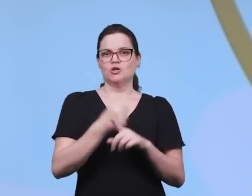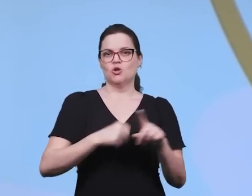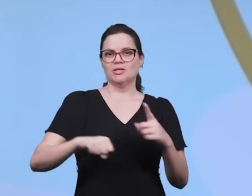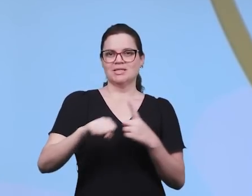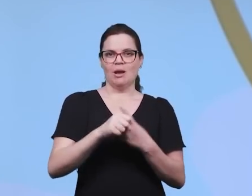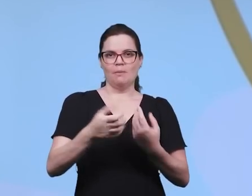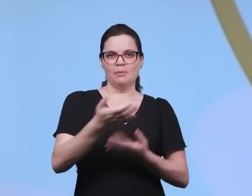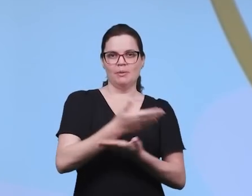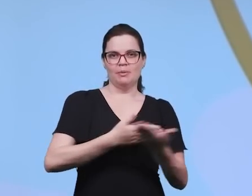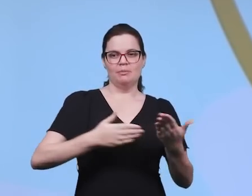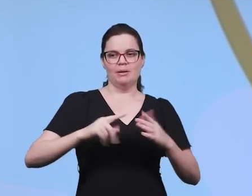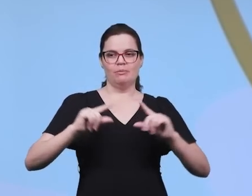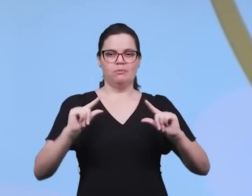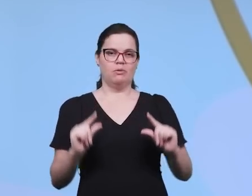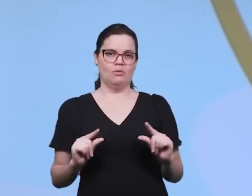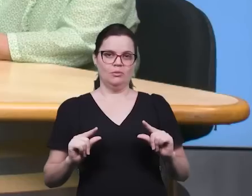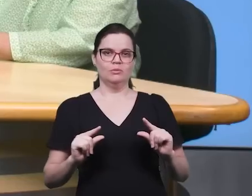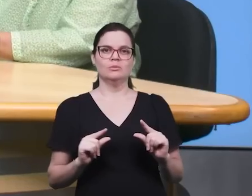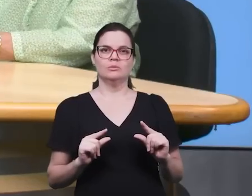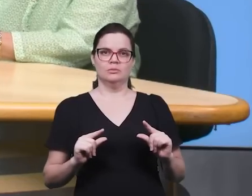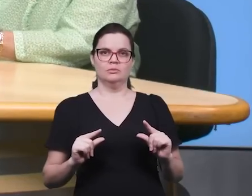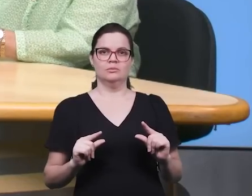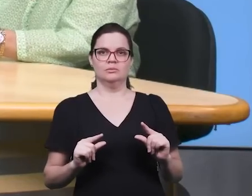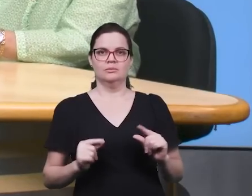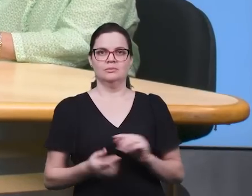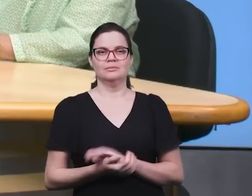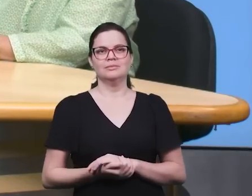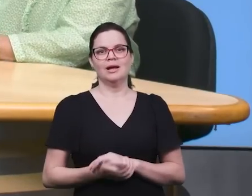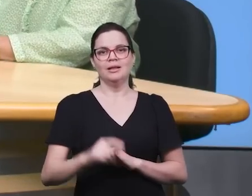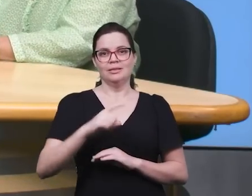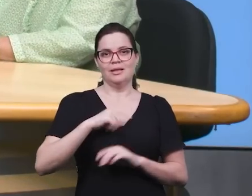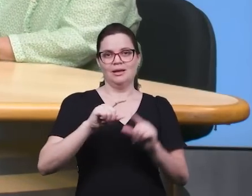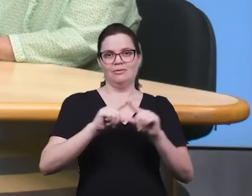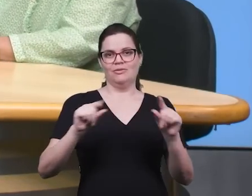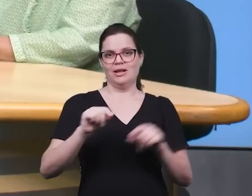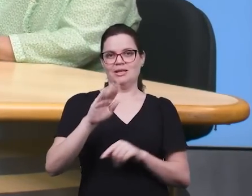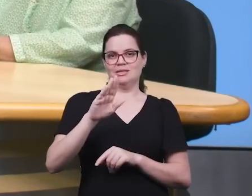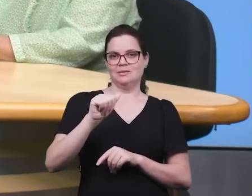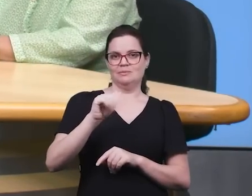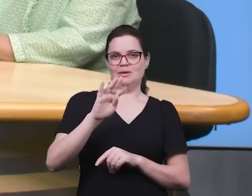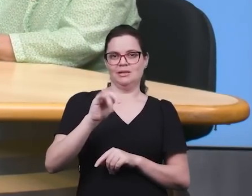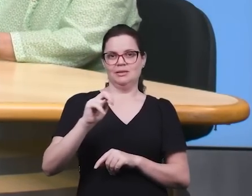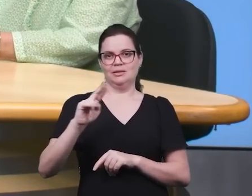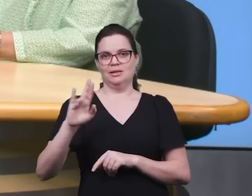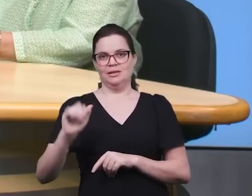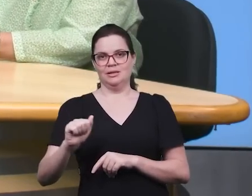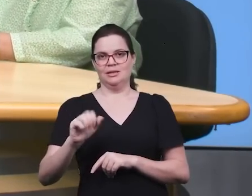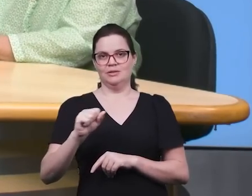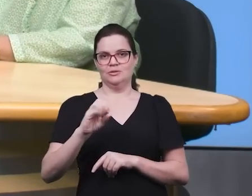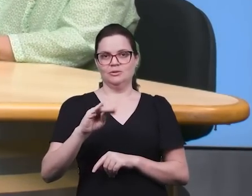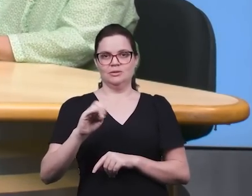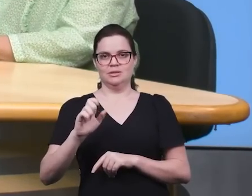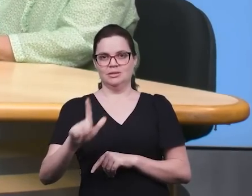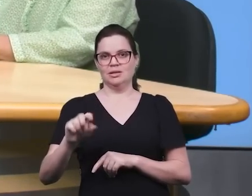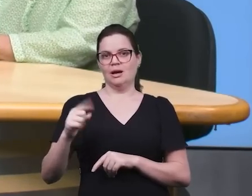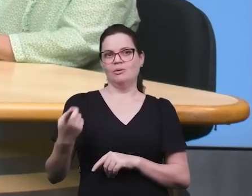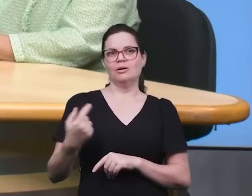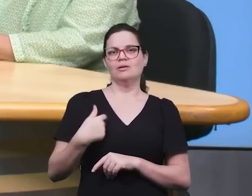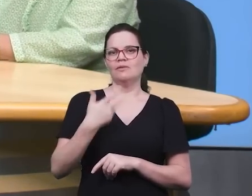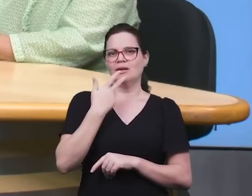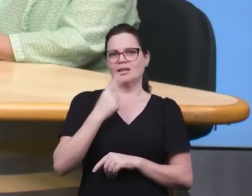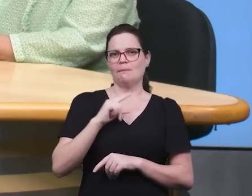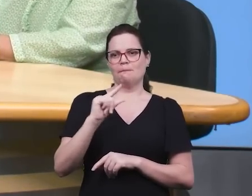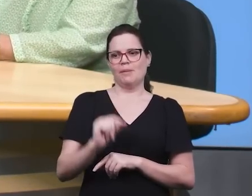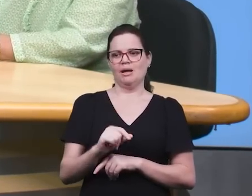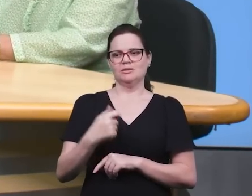né? Leva esse termo, né? Bateria social, interessante. É um termo que eu ainda não tinha ouvido. A gente fala assim, a bateria